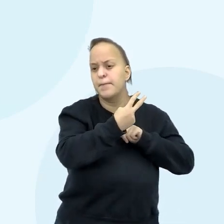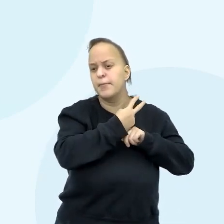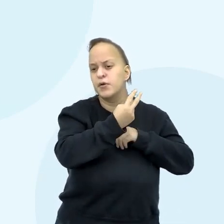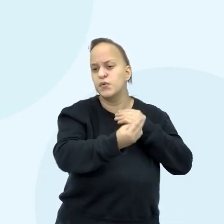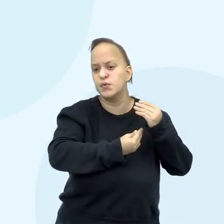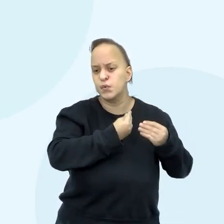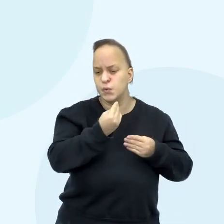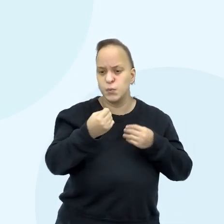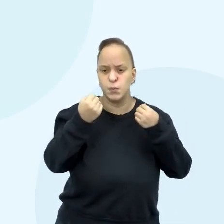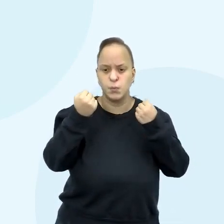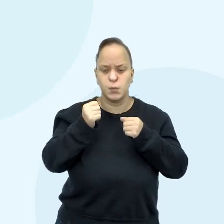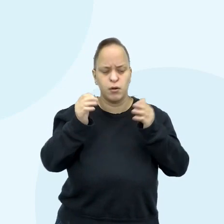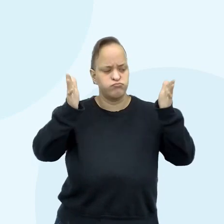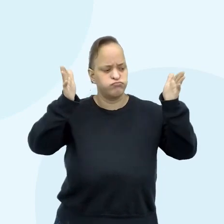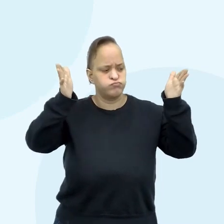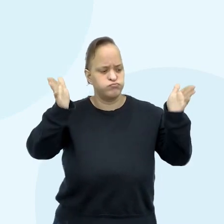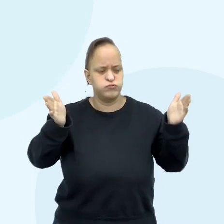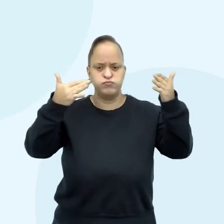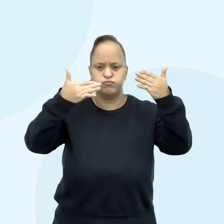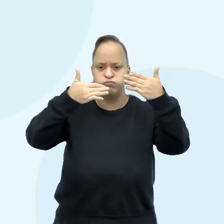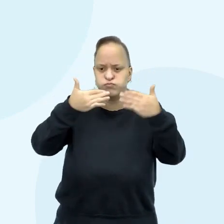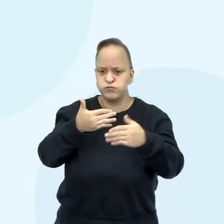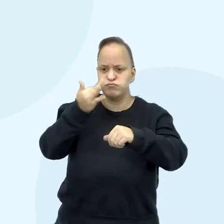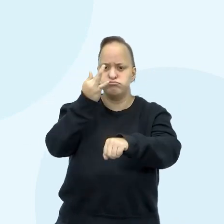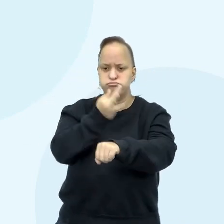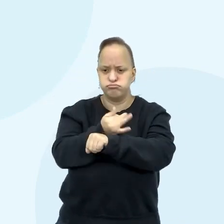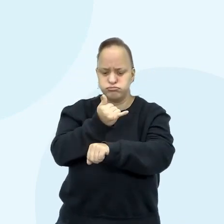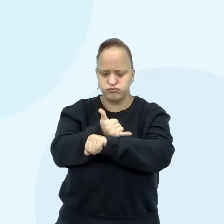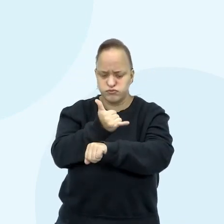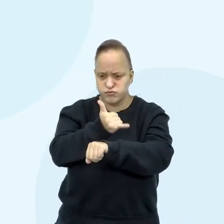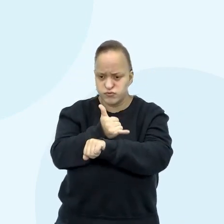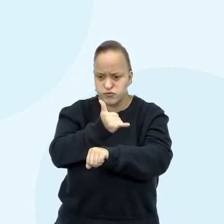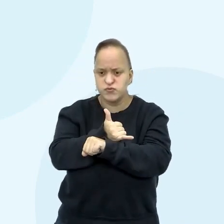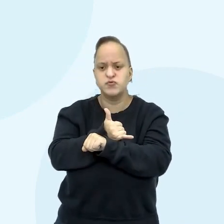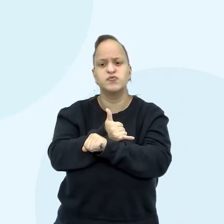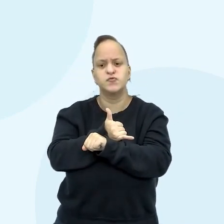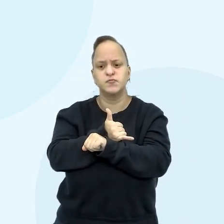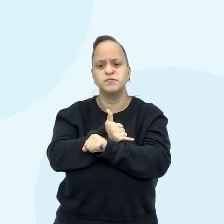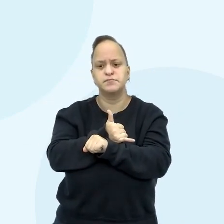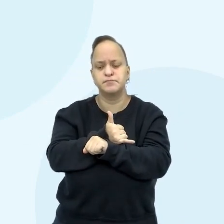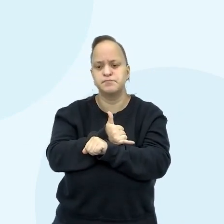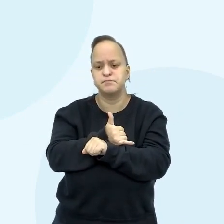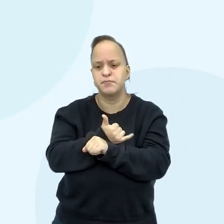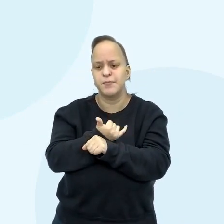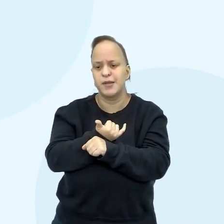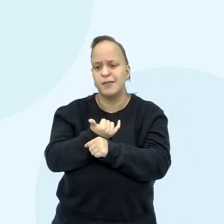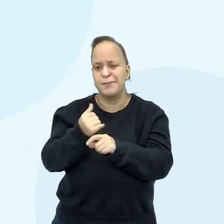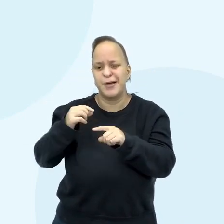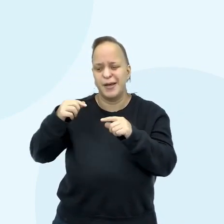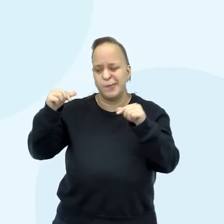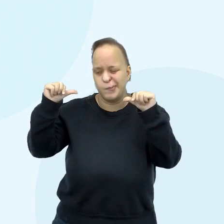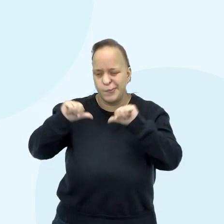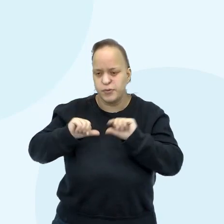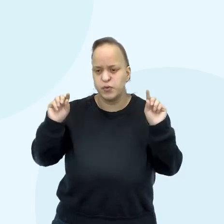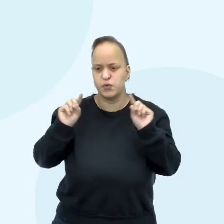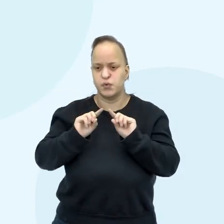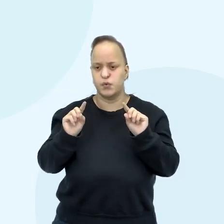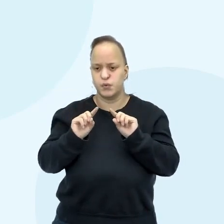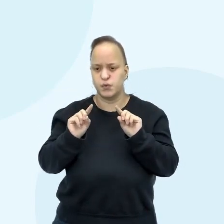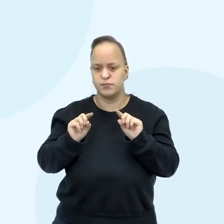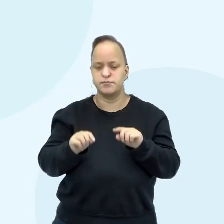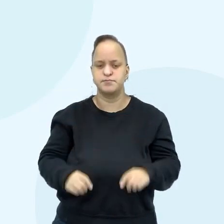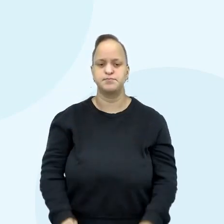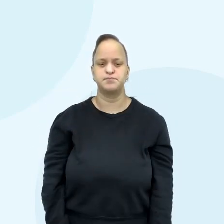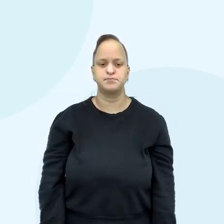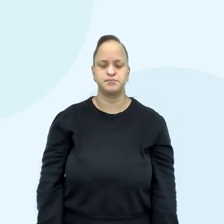necessário uma parede espessa de chumbo ou concreto, né, para reduzir os efeitos de forma significativa, né.